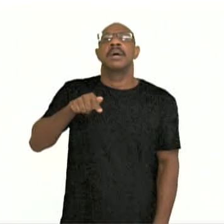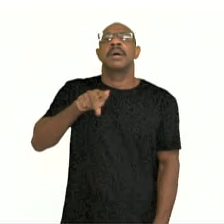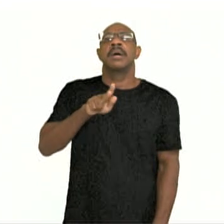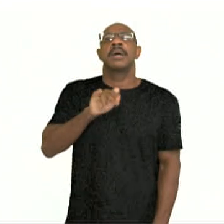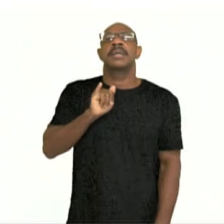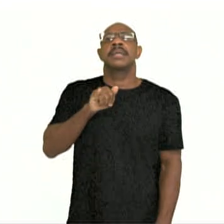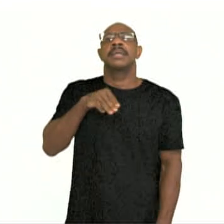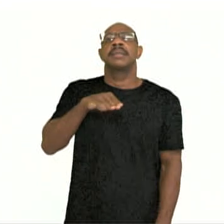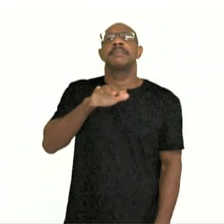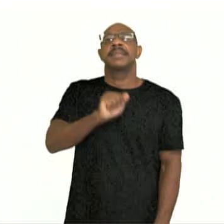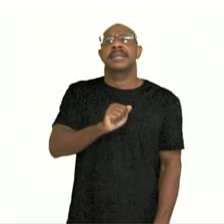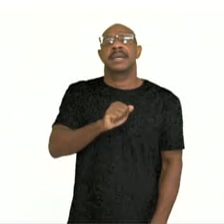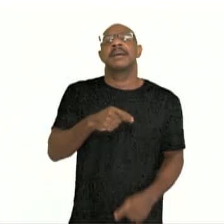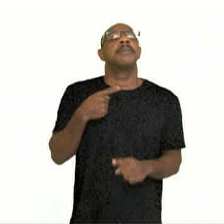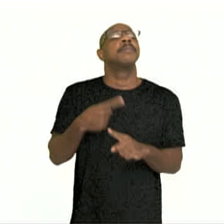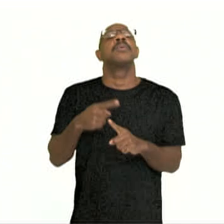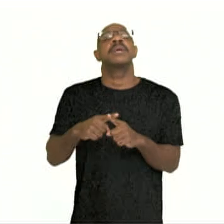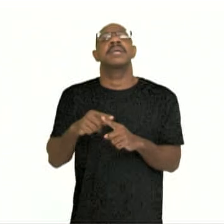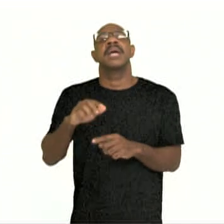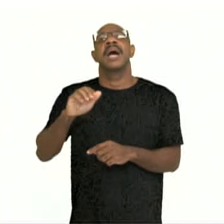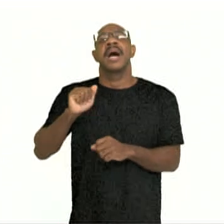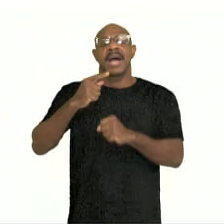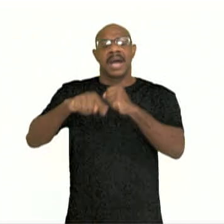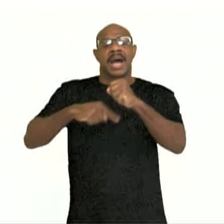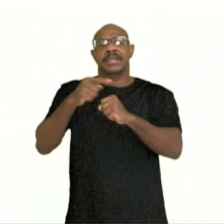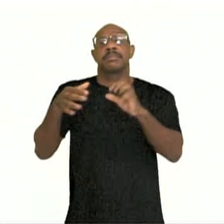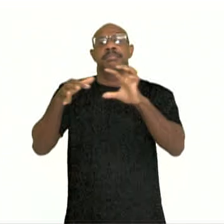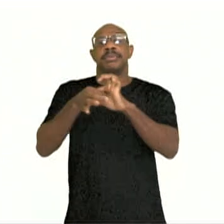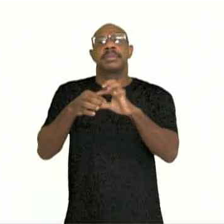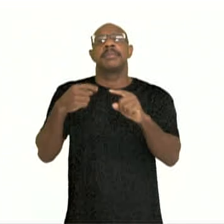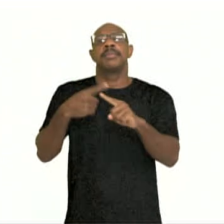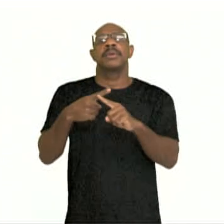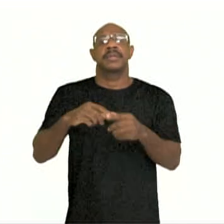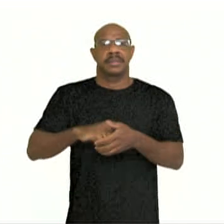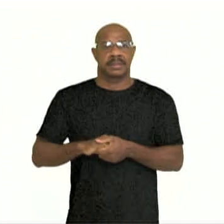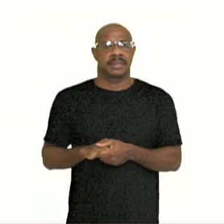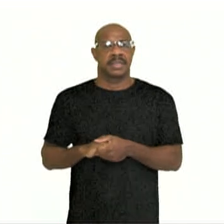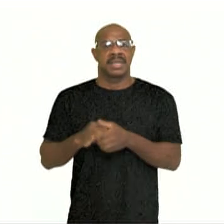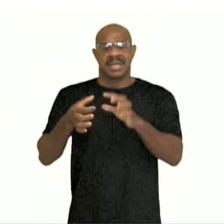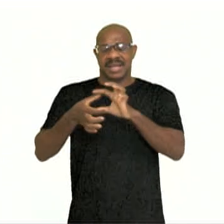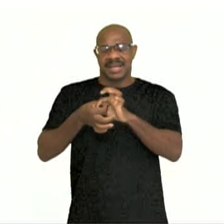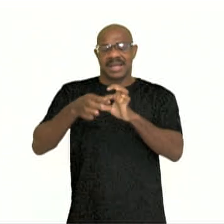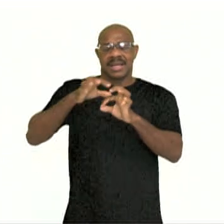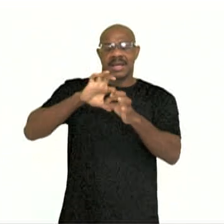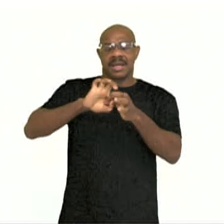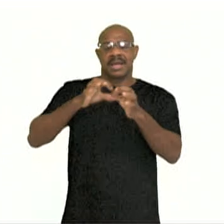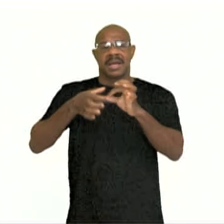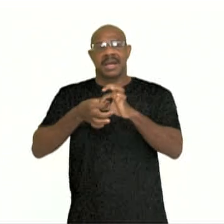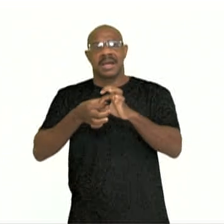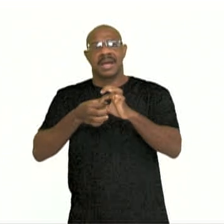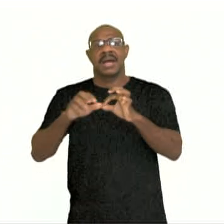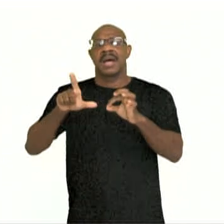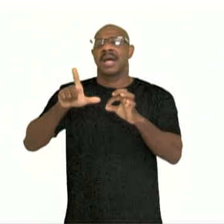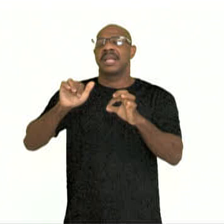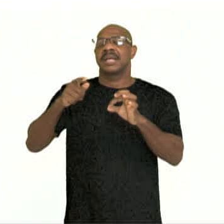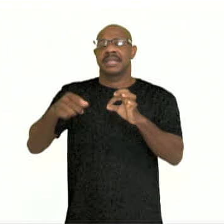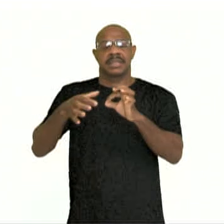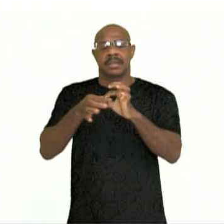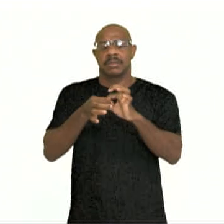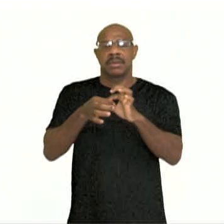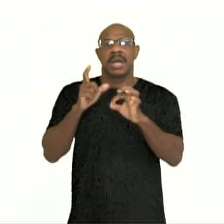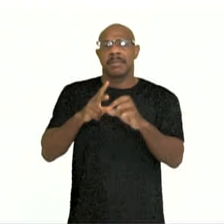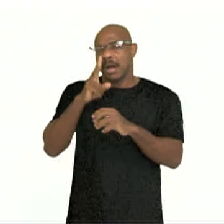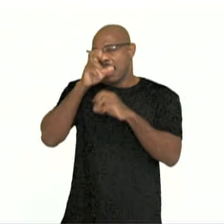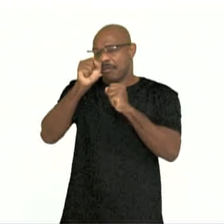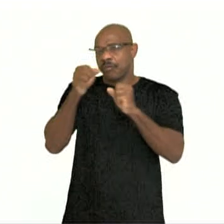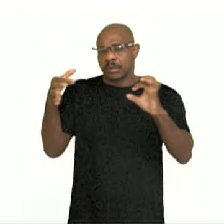ligam? Vamos responder. A ligação química é uma força de atração entre os elementos químicos,